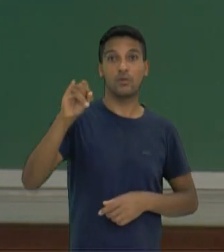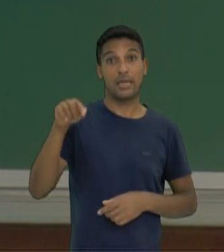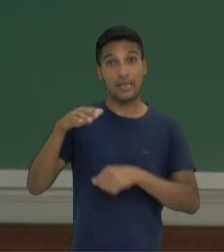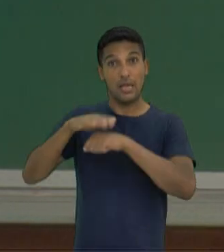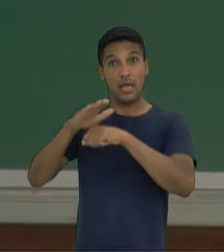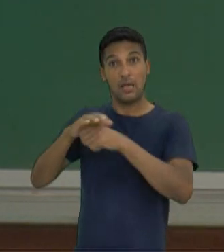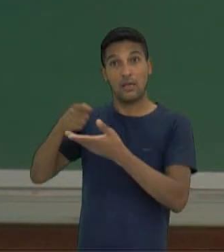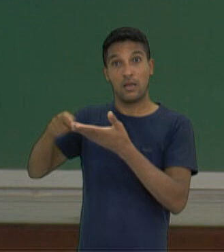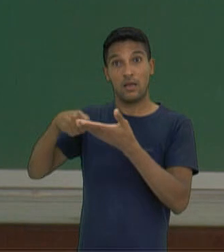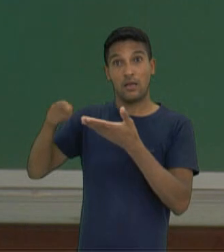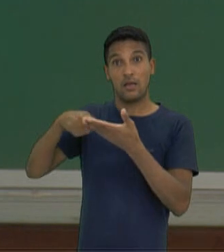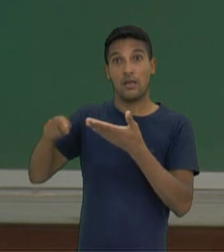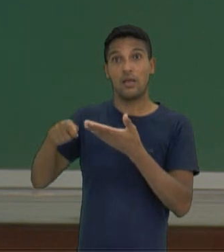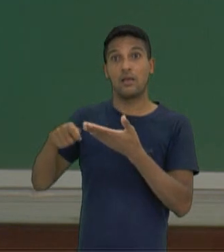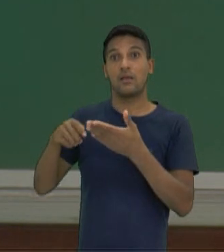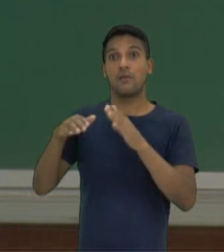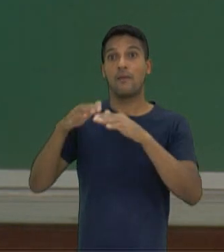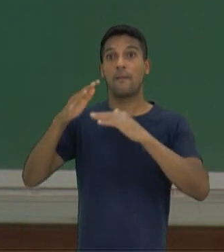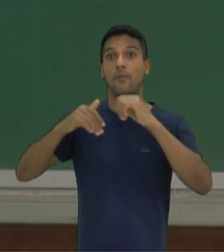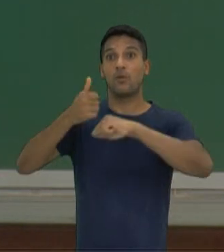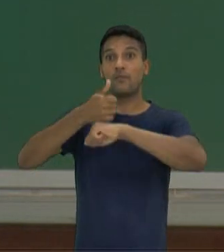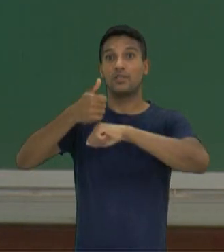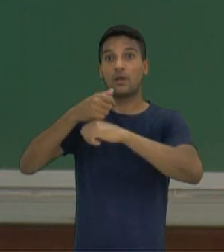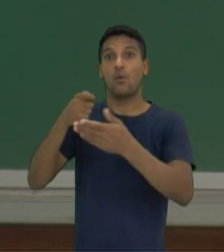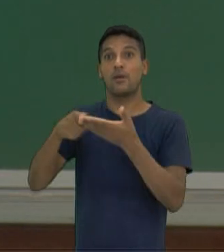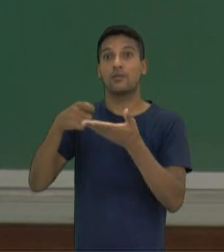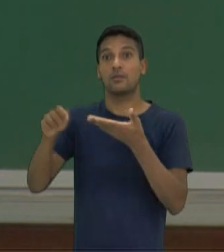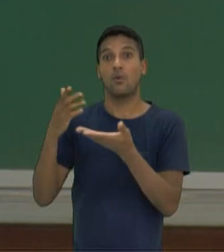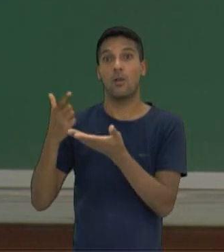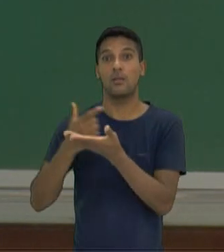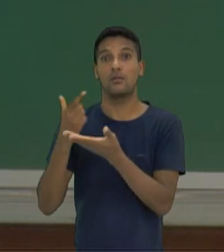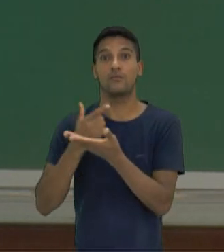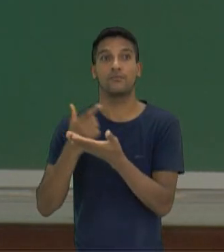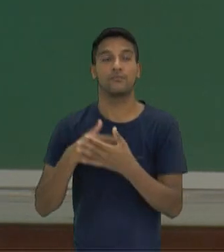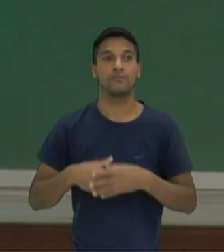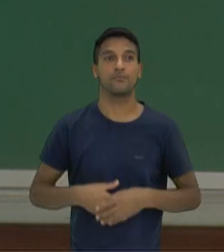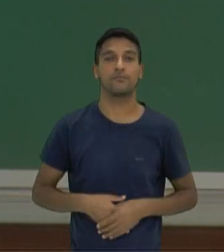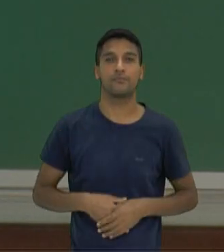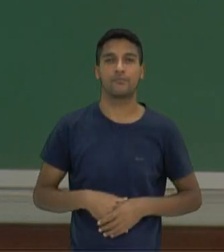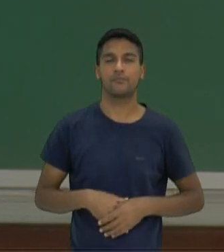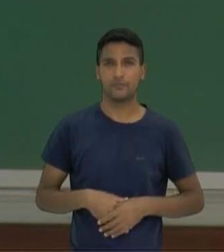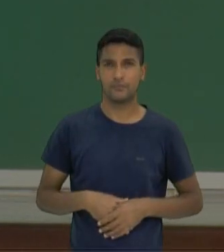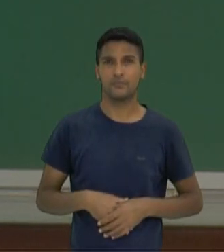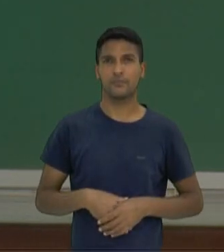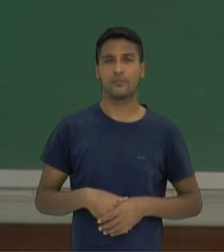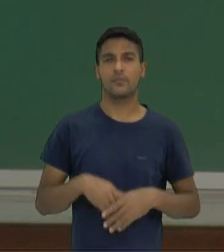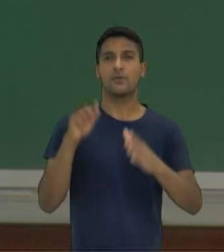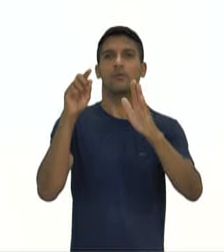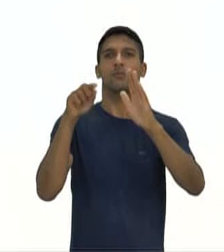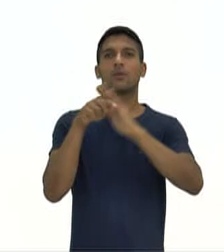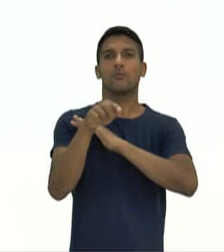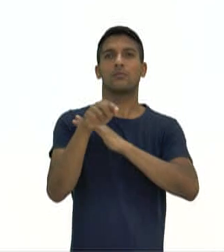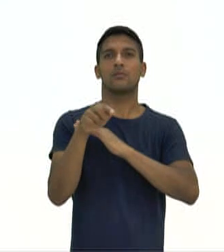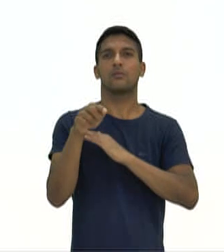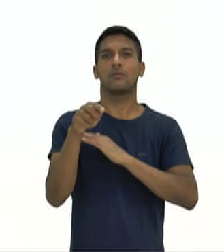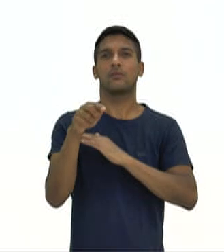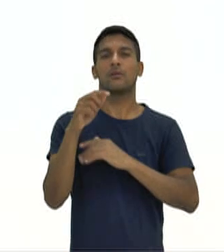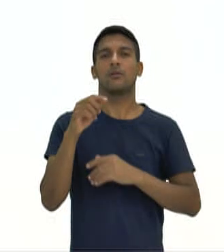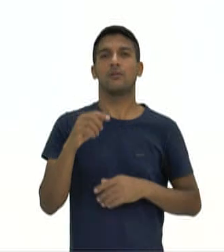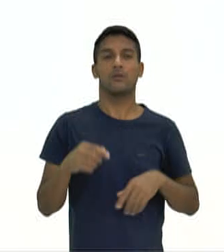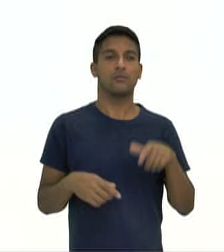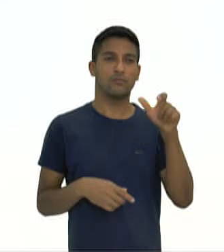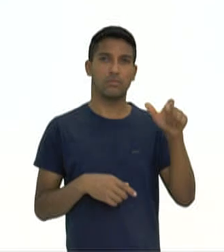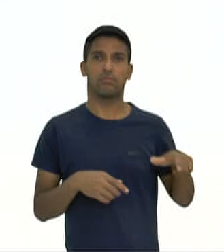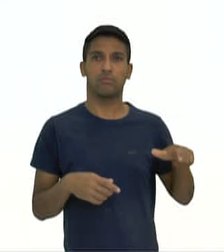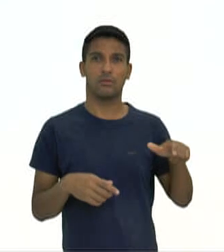Temos agora as perguntas e respostas. Qual foi a coisa mais engraçada que um leitor já te disse? Foi: seus